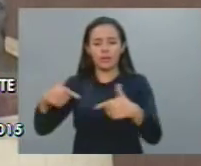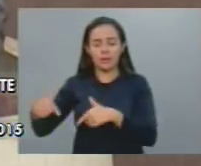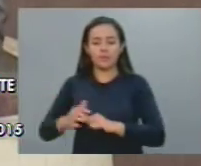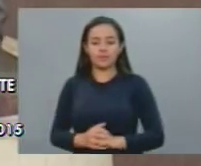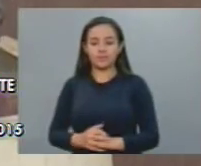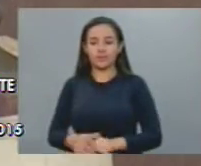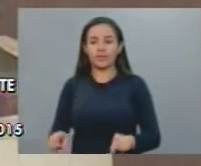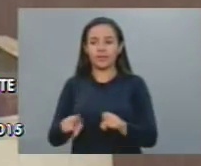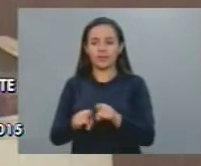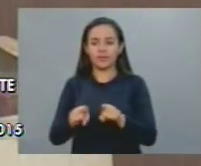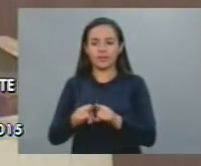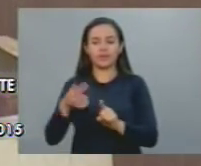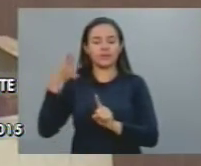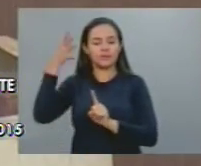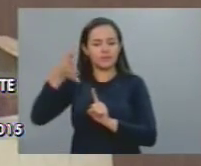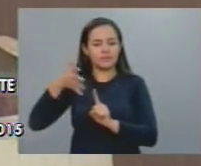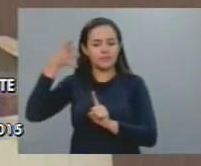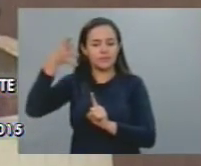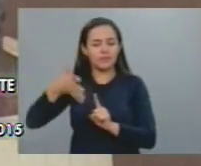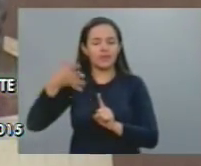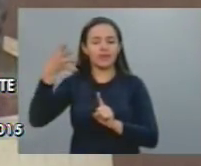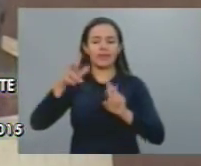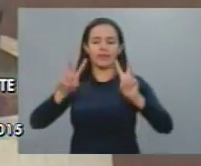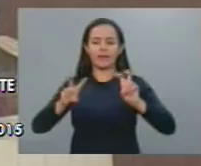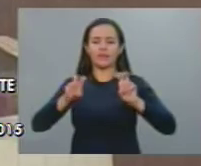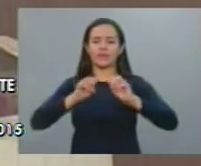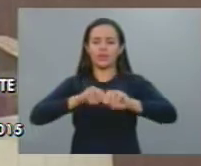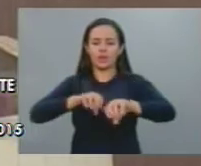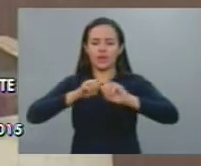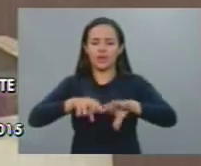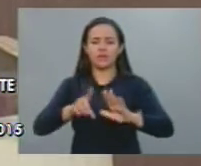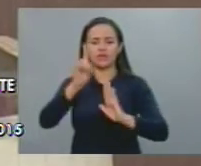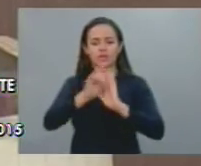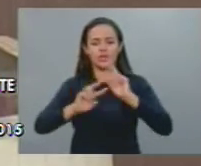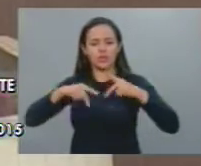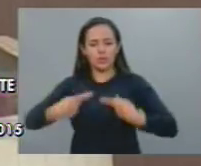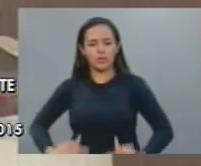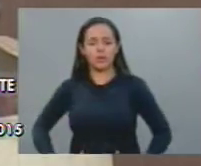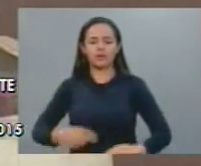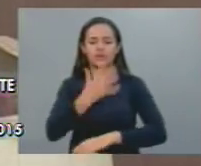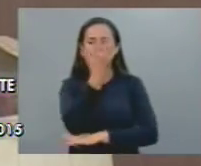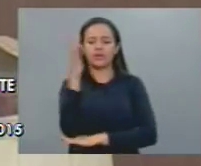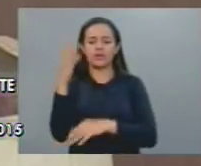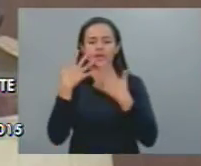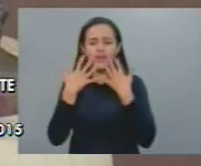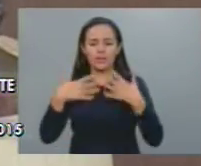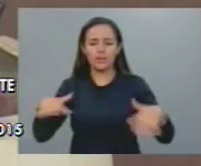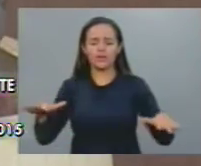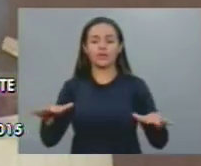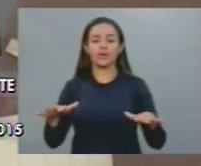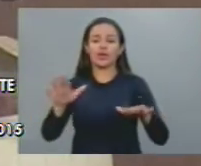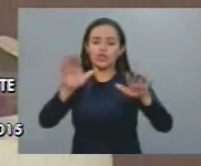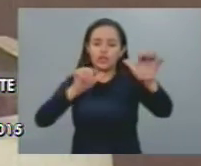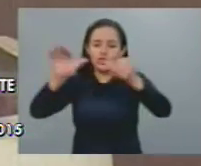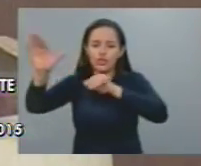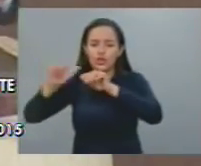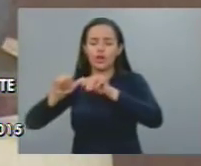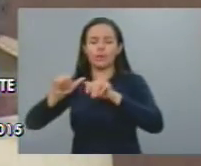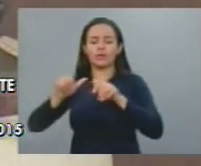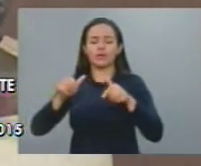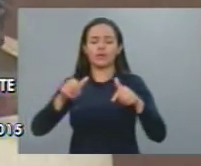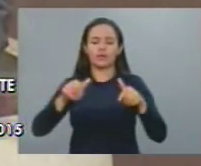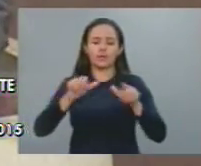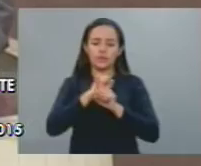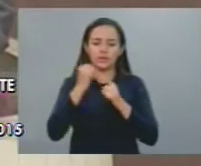participação sobre educação, sobre direitos humanos, sobre questões ambientais, chamando os movimentos sociais, sobretudo, para